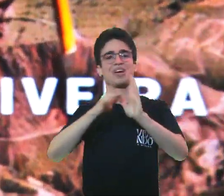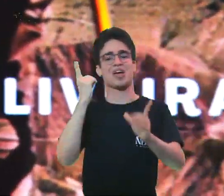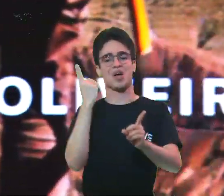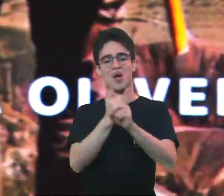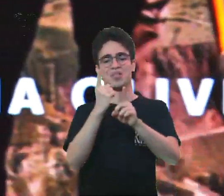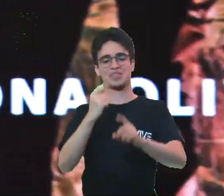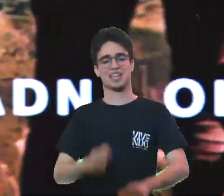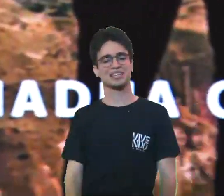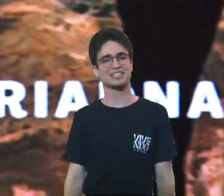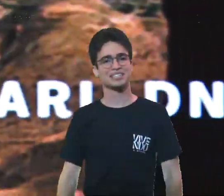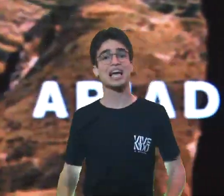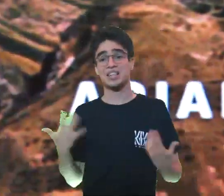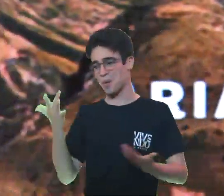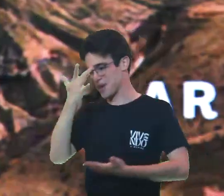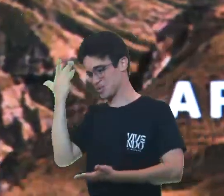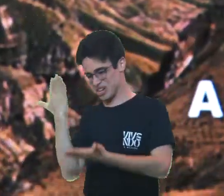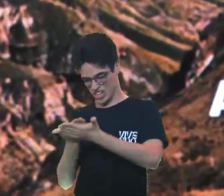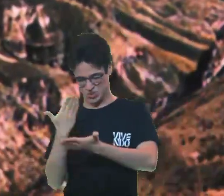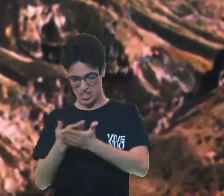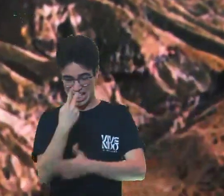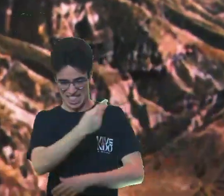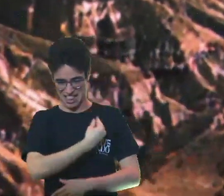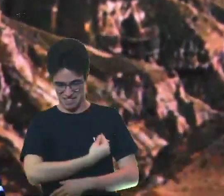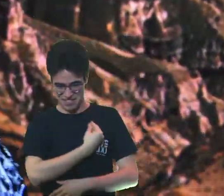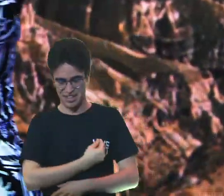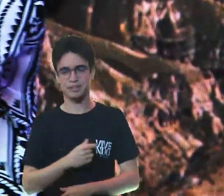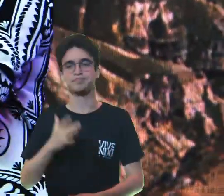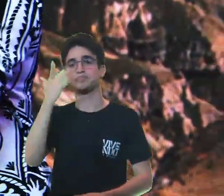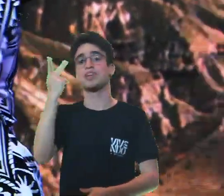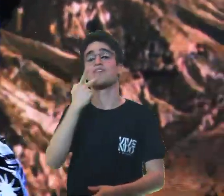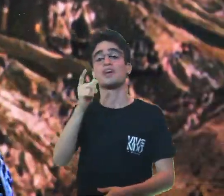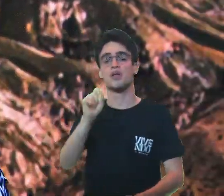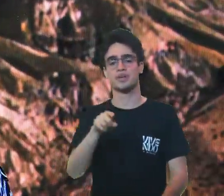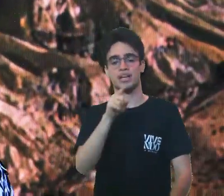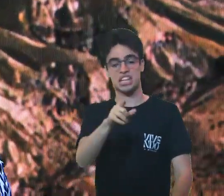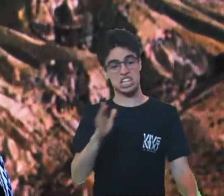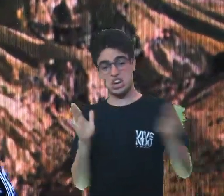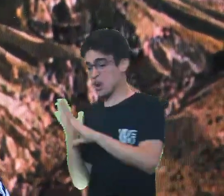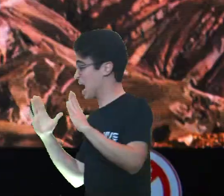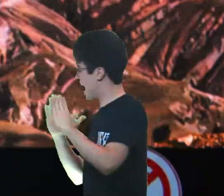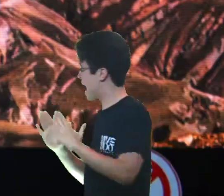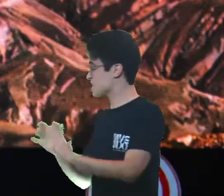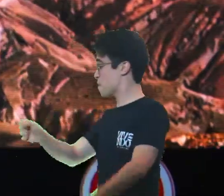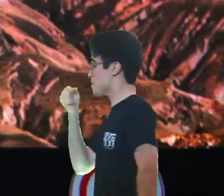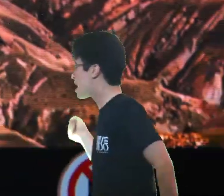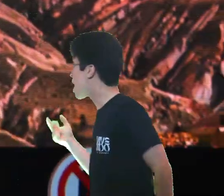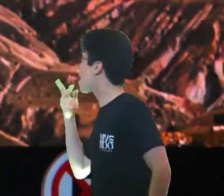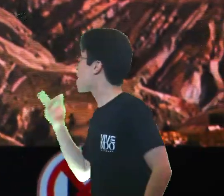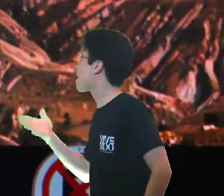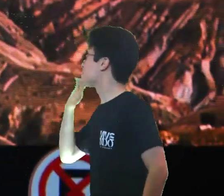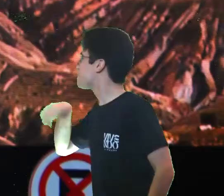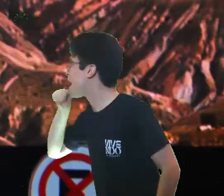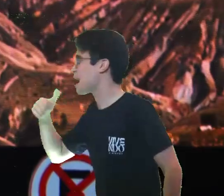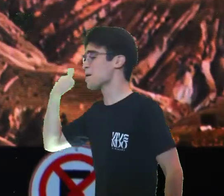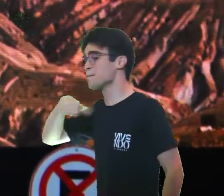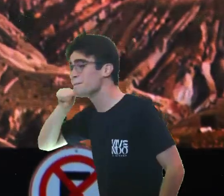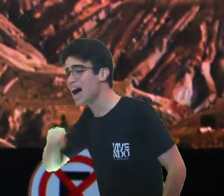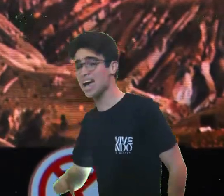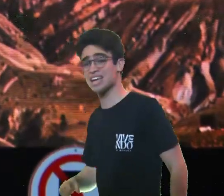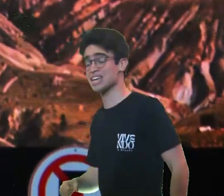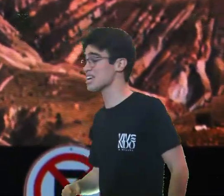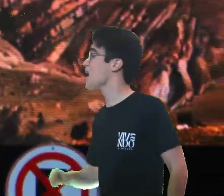desse garotinho de 15 anos dizem que ele entrou em casa, abriu a porta e disse: pai, mãe,